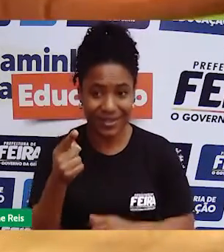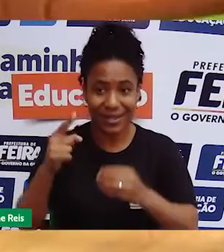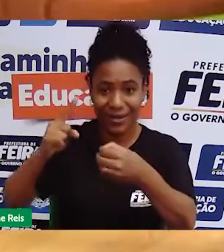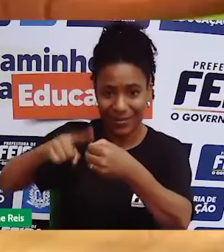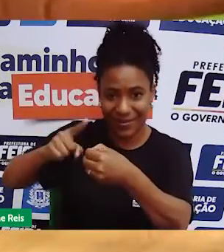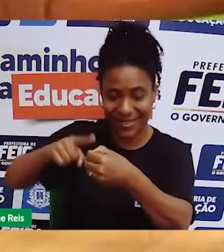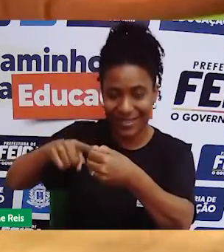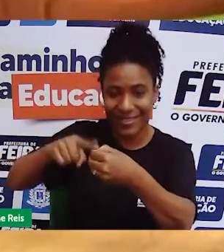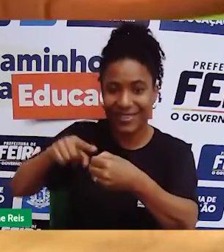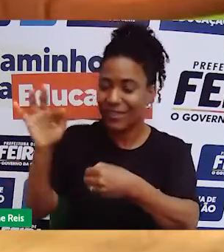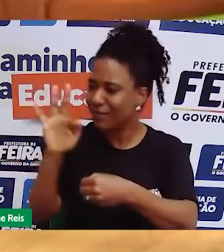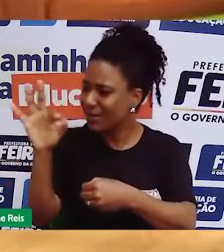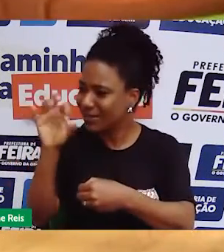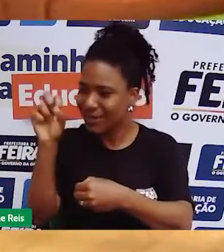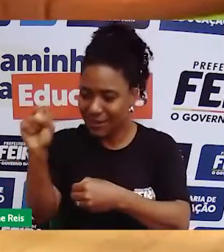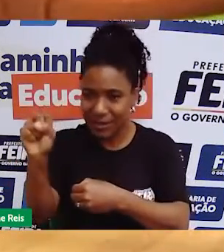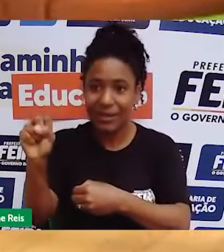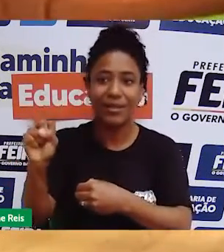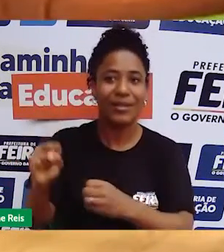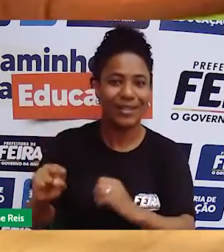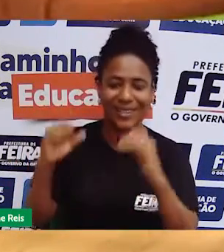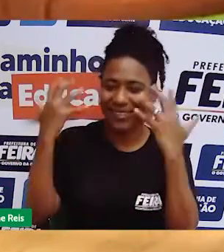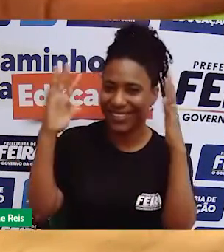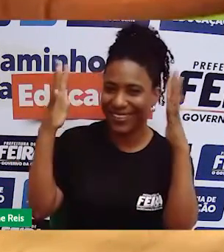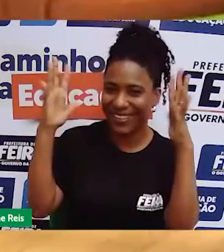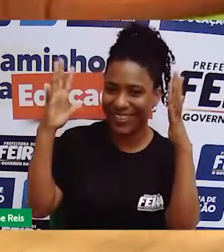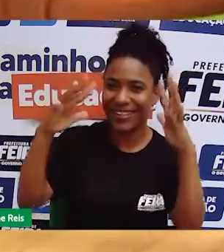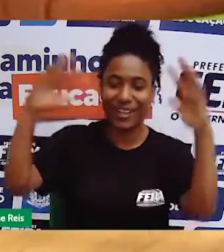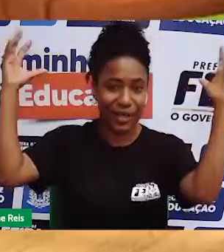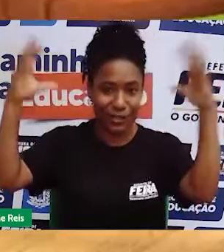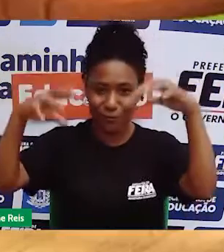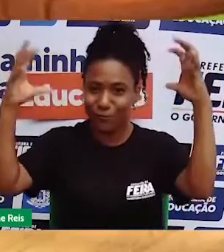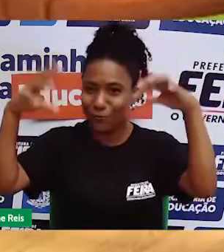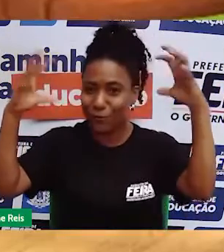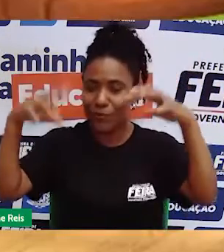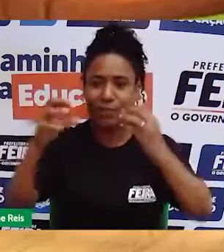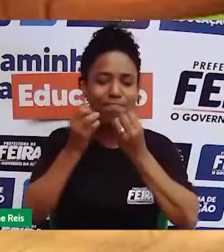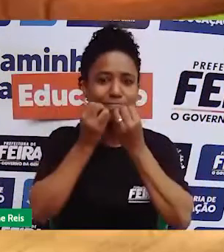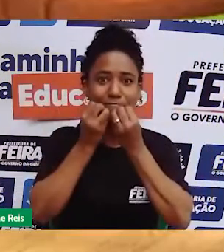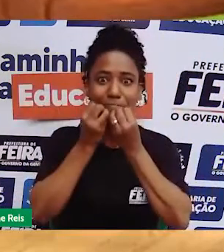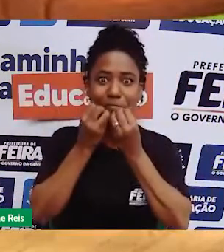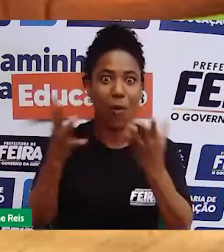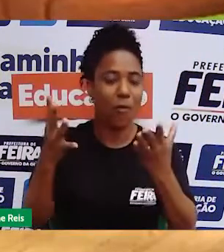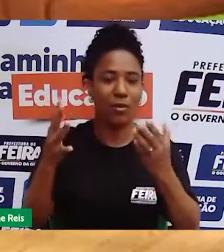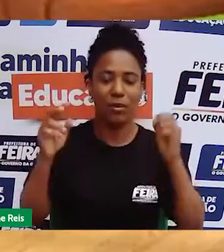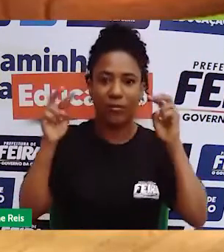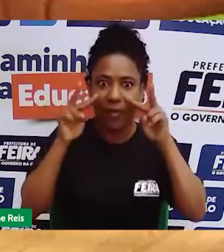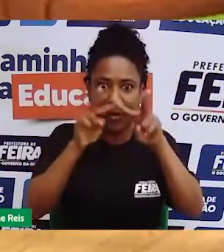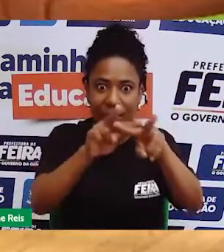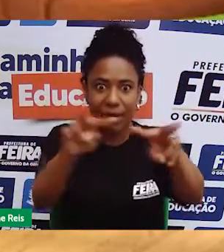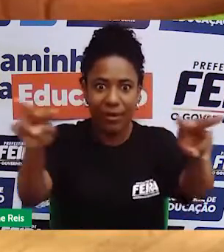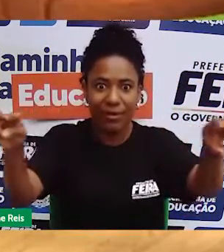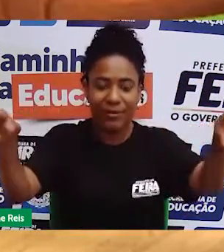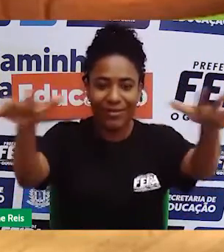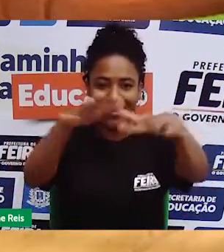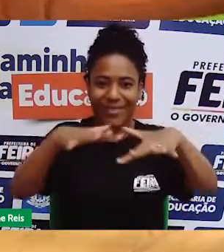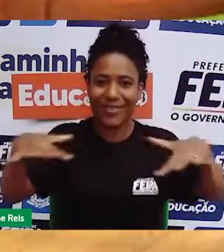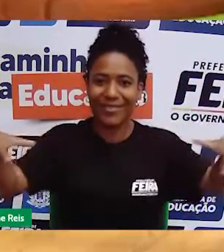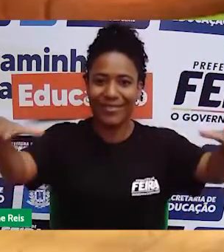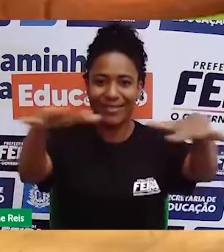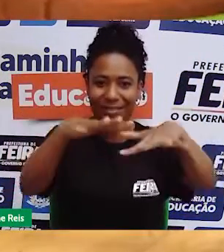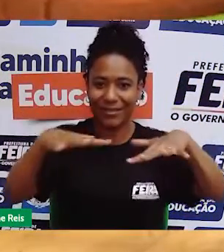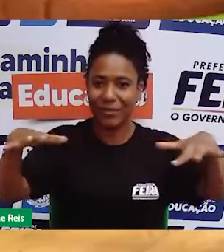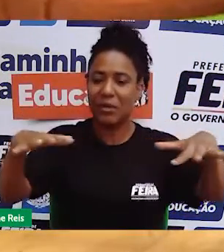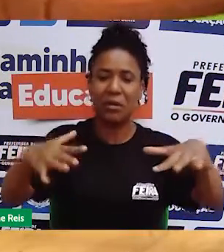rural de Feira de Santana, justamente por causa da chuva. O resultado é um cenário bem diferente de tudo que tem sido visto